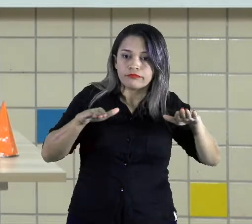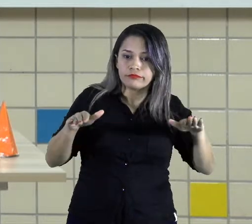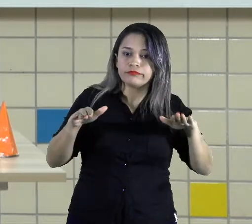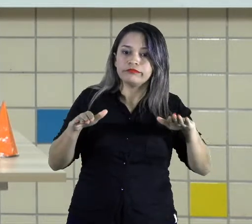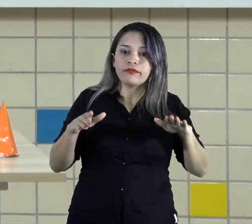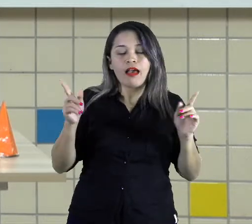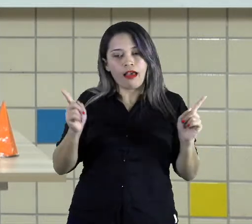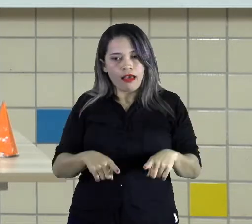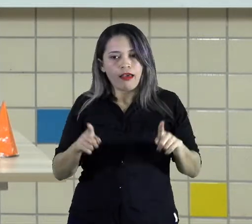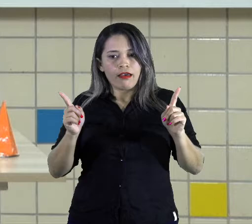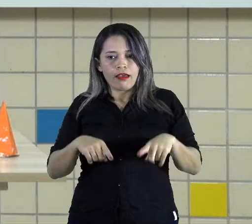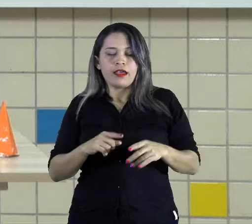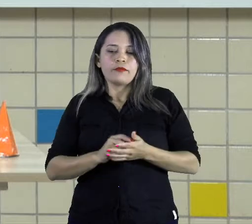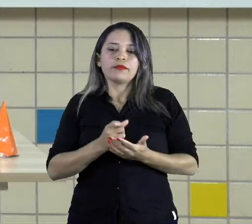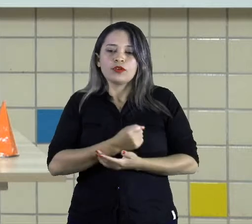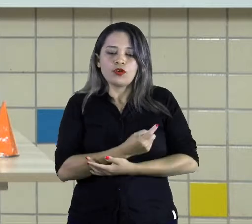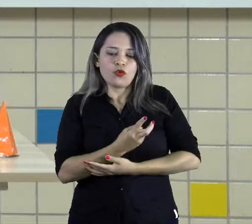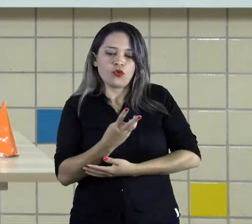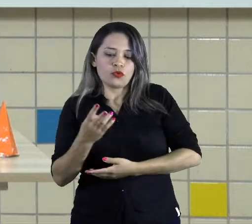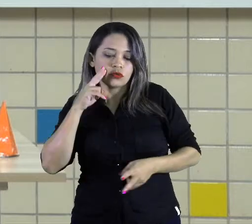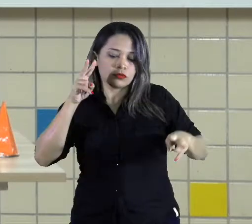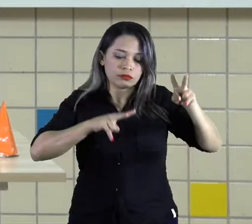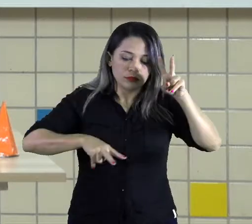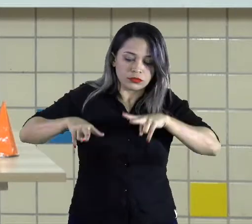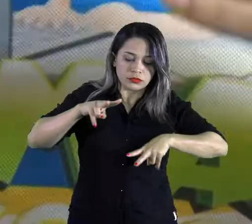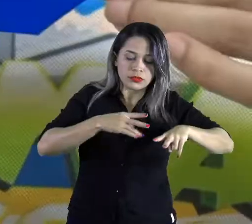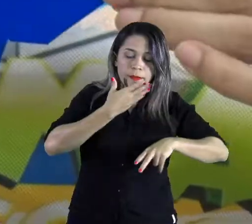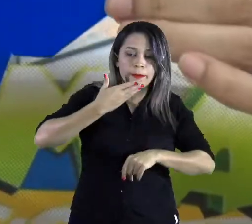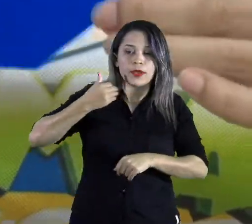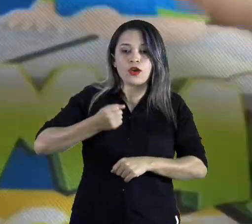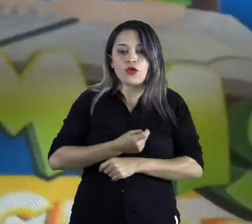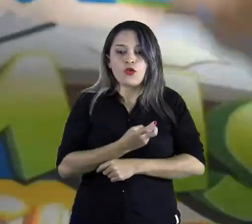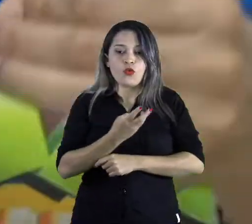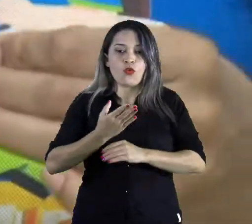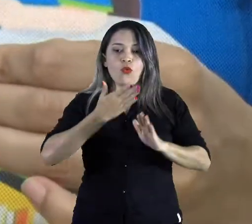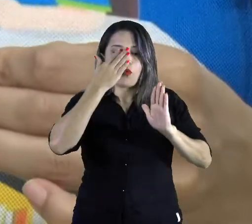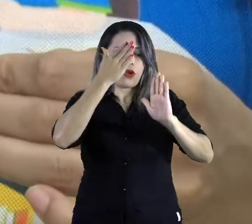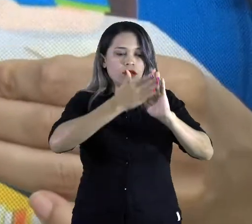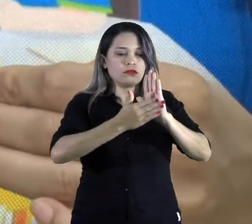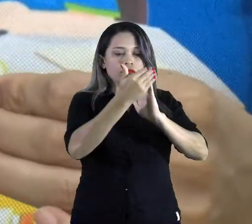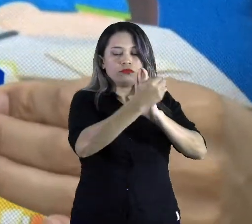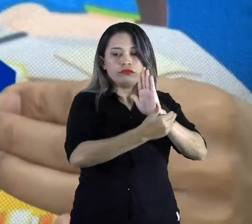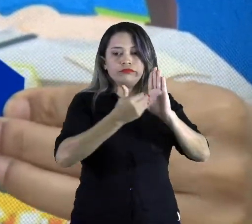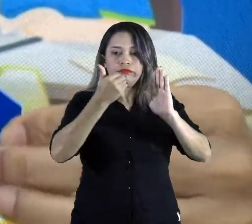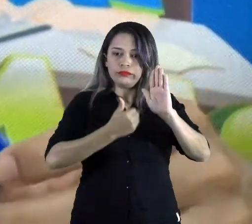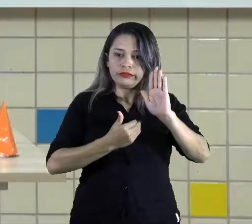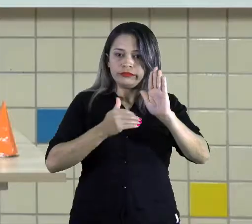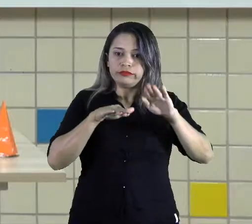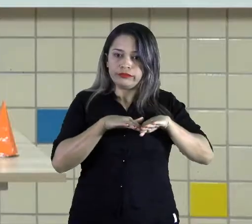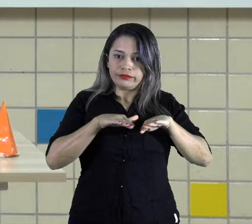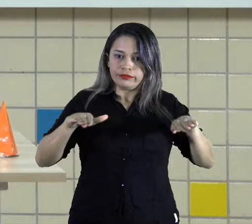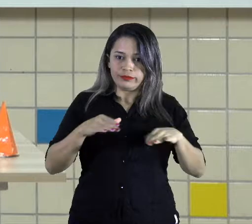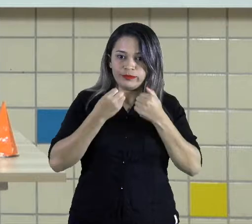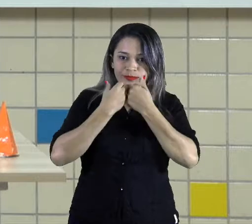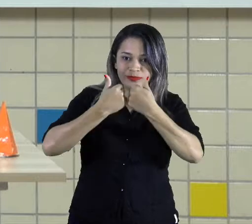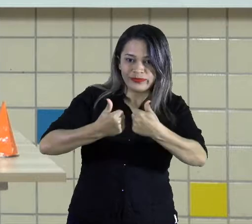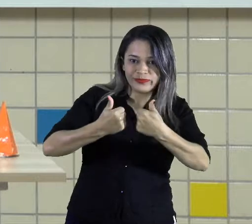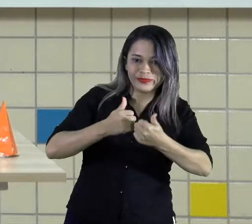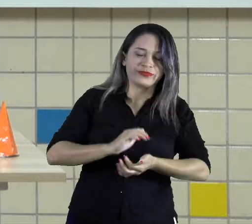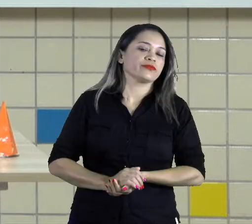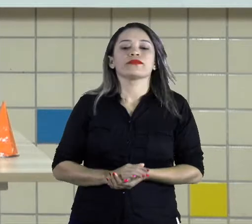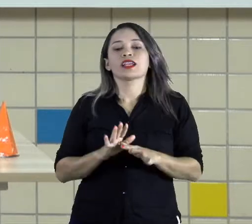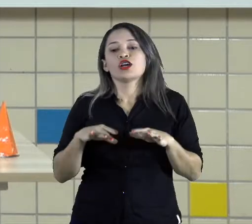serve para isso, para eu contar e visualizar melhor quantas faces tem esse sólido geométrico. Tá bom, pessoal?